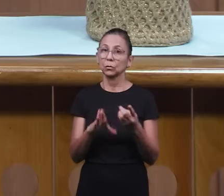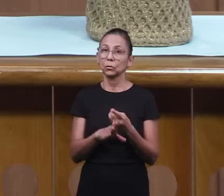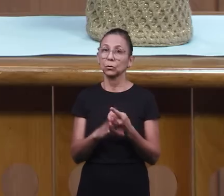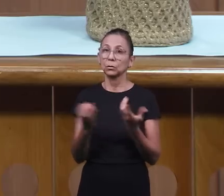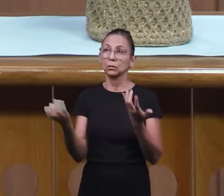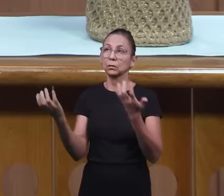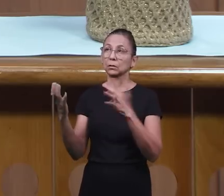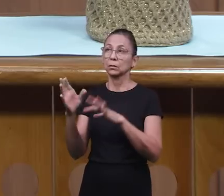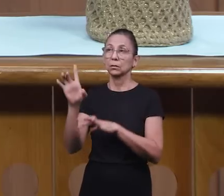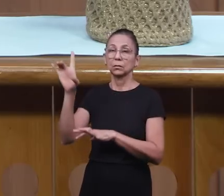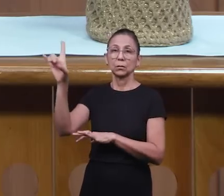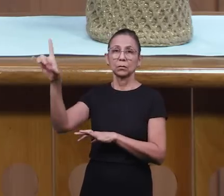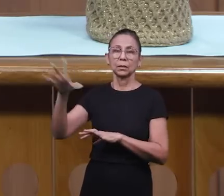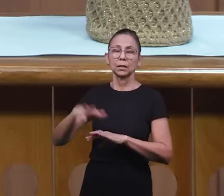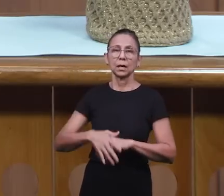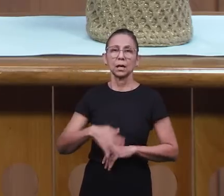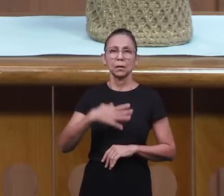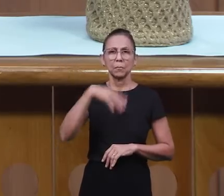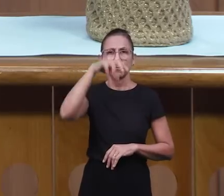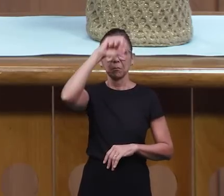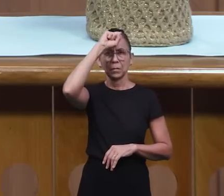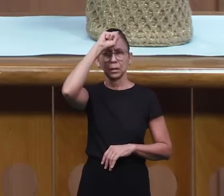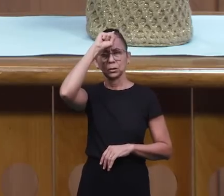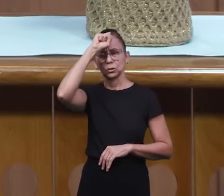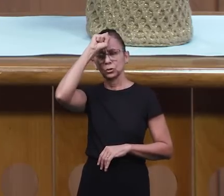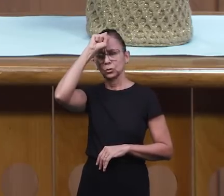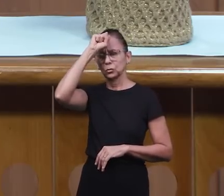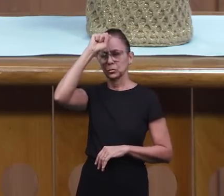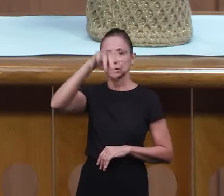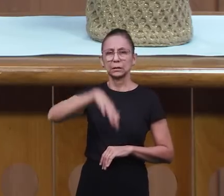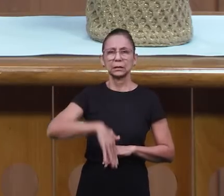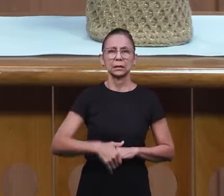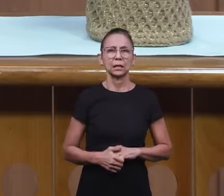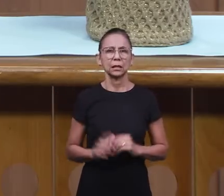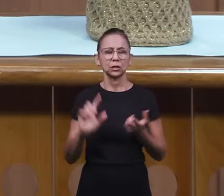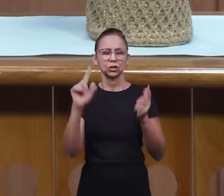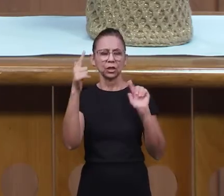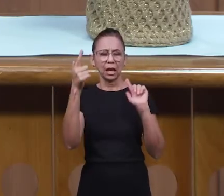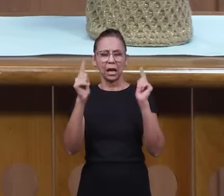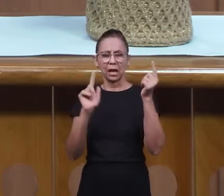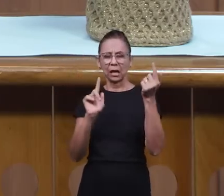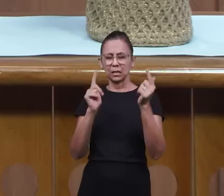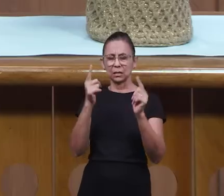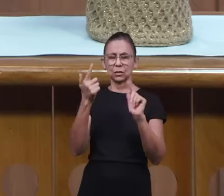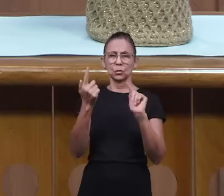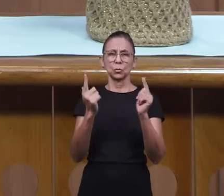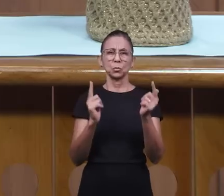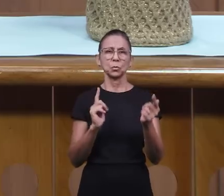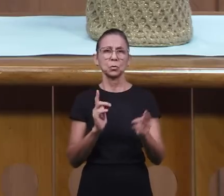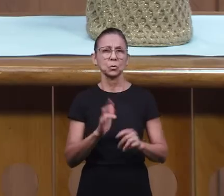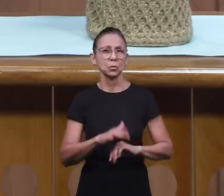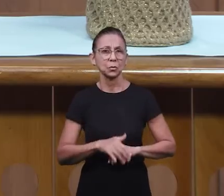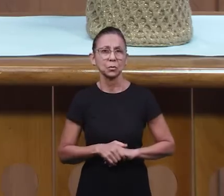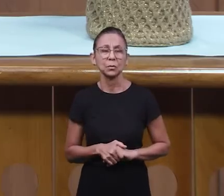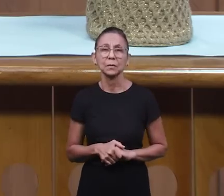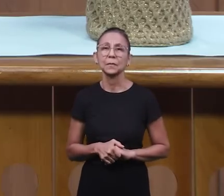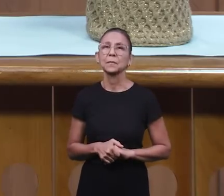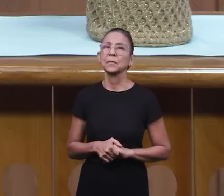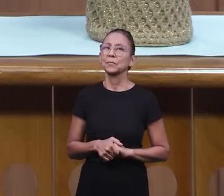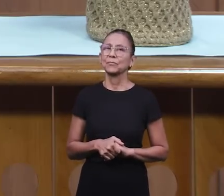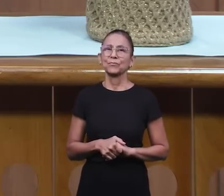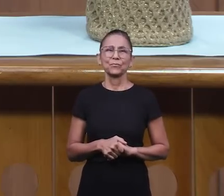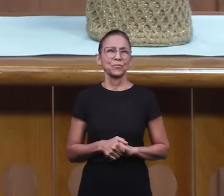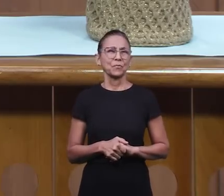a Deus, é ele caminhar para o misticismo, para gestos místicos, caminhar para a superstição, é o